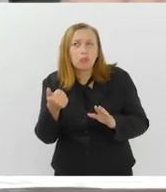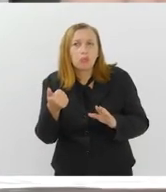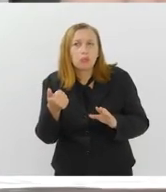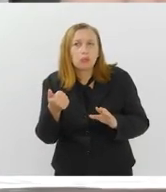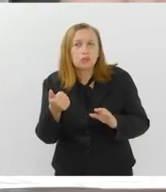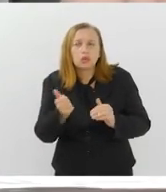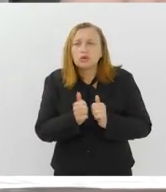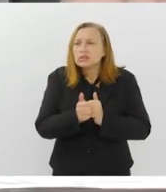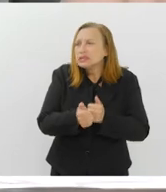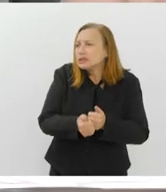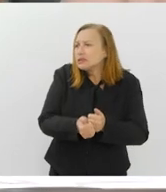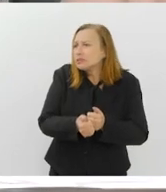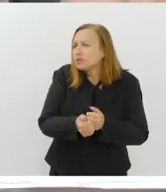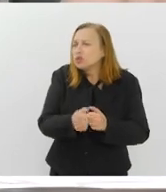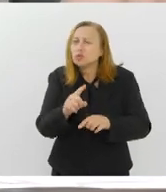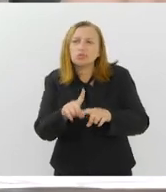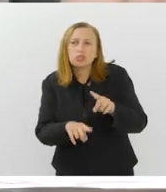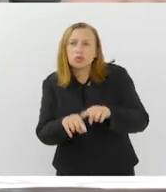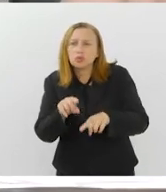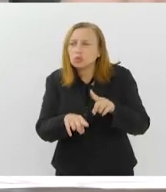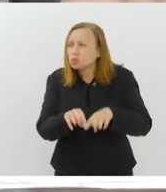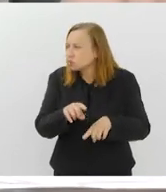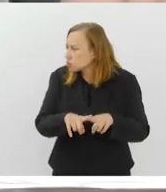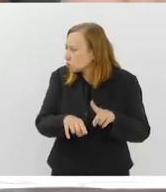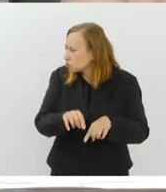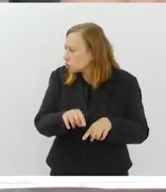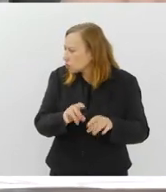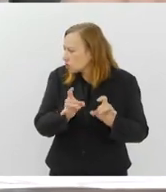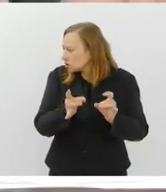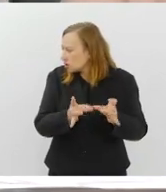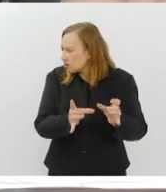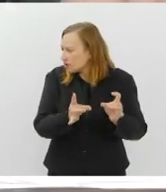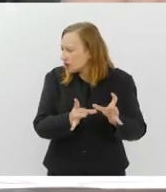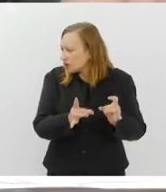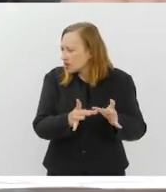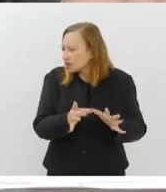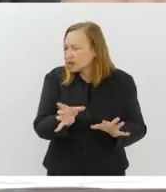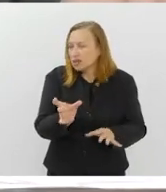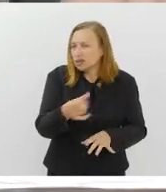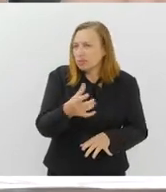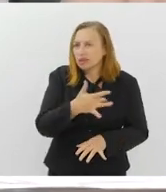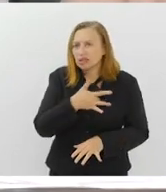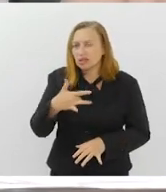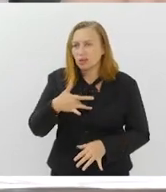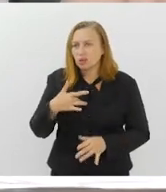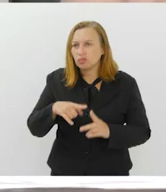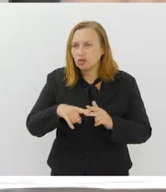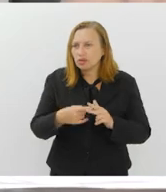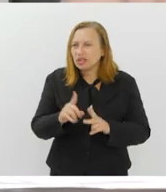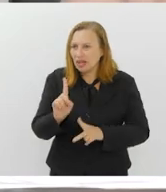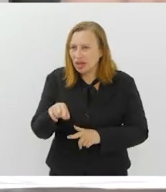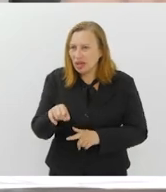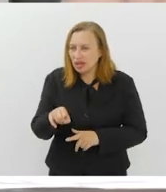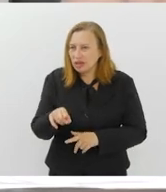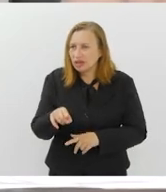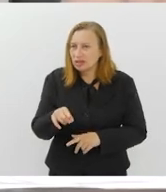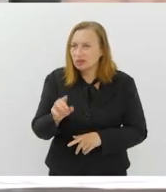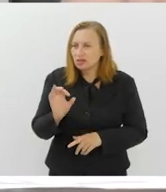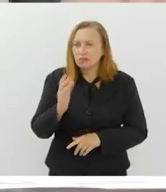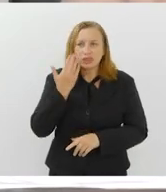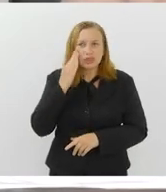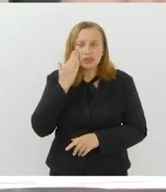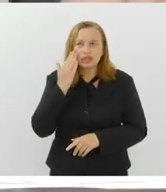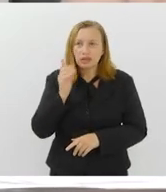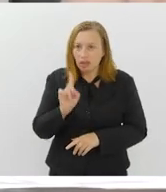um segmento específico, um produto de venda, de plano de saúde específico que foi regulamentado? É isso? Deixa eu só entender.